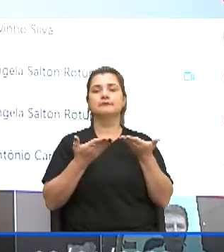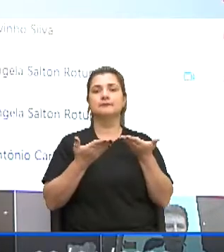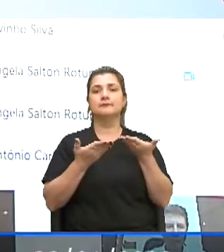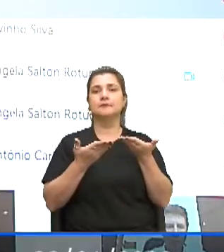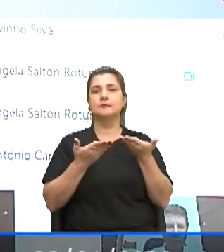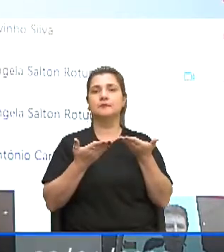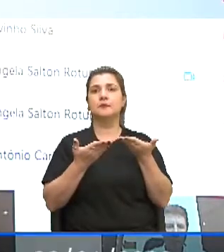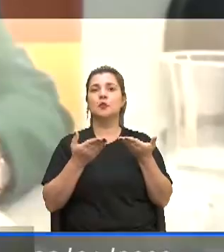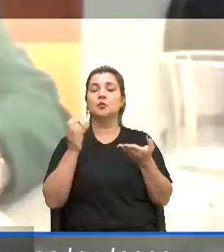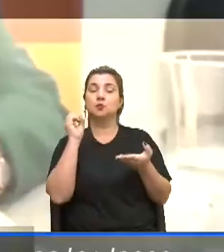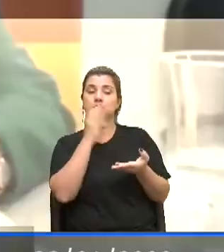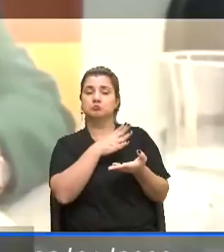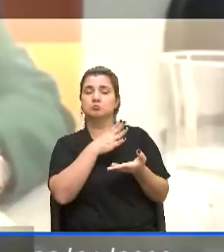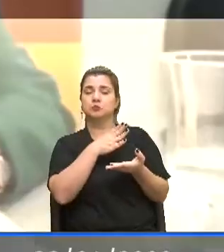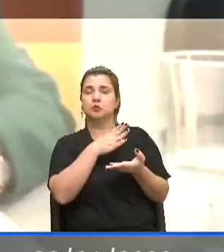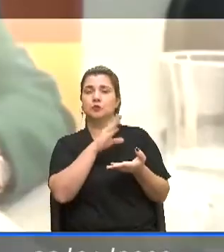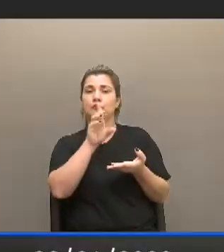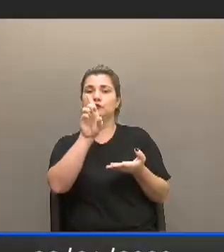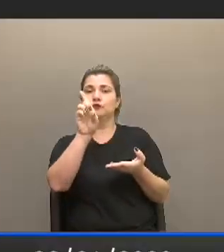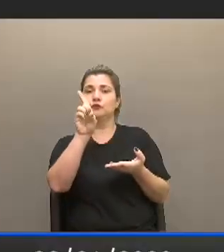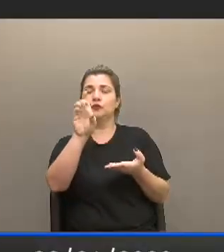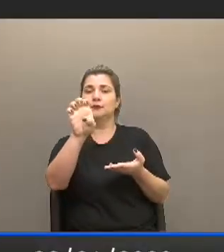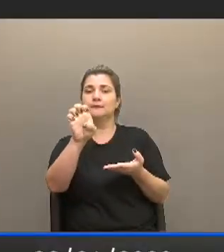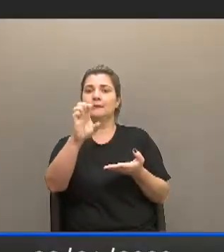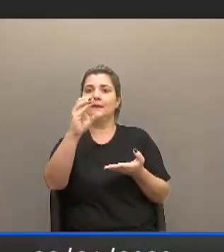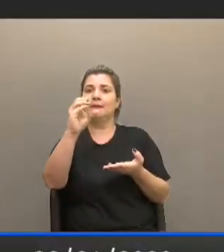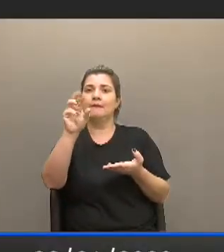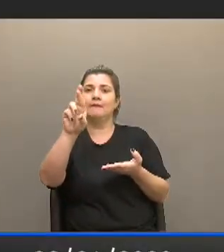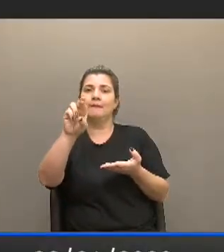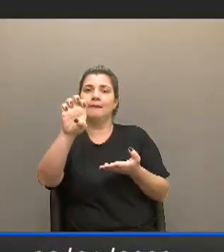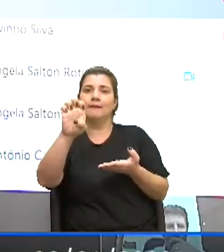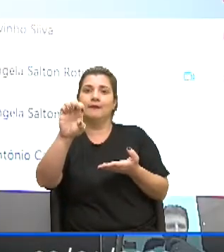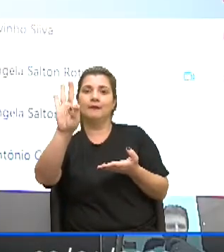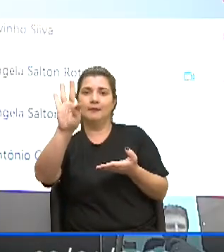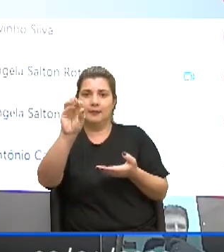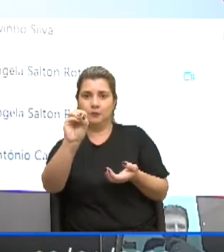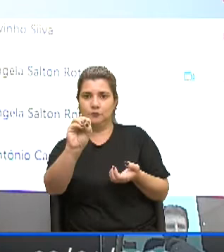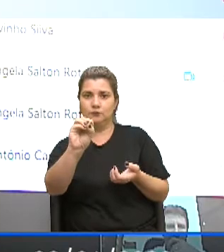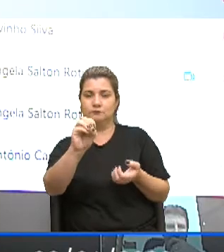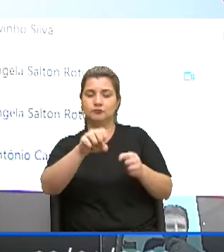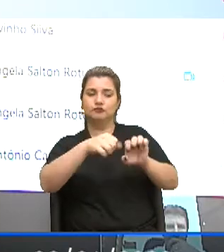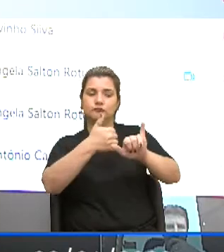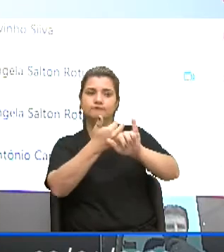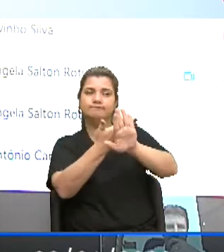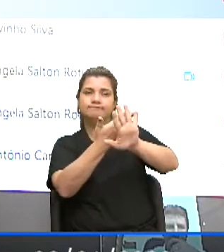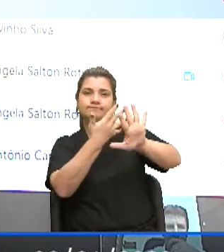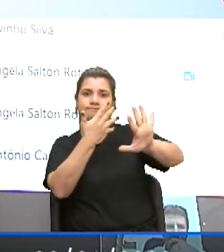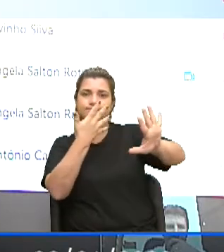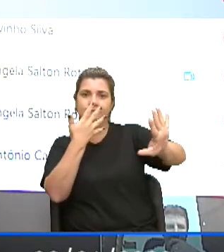do novo decreto do distanciamento